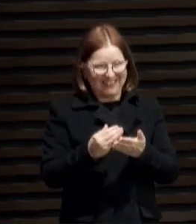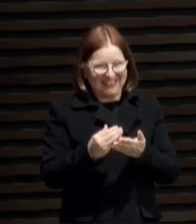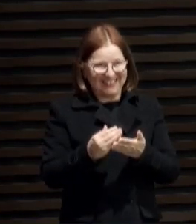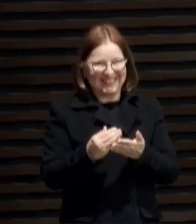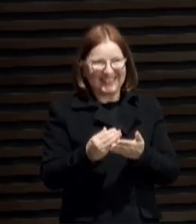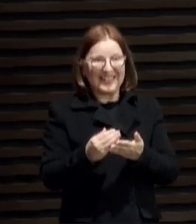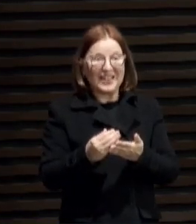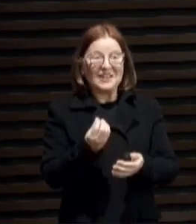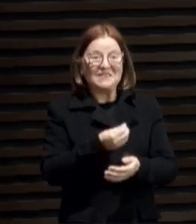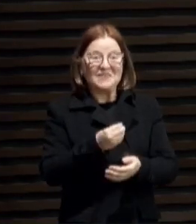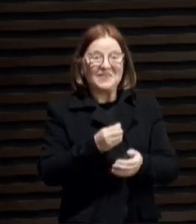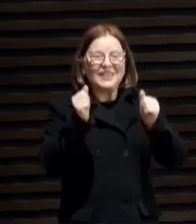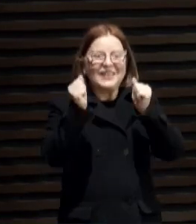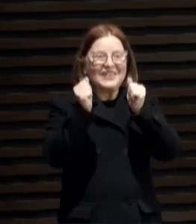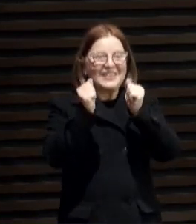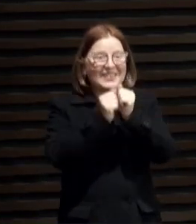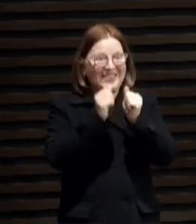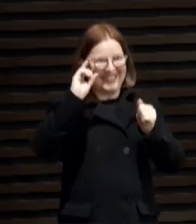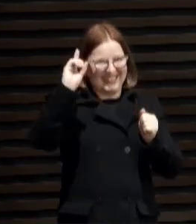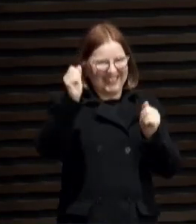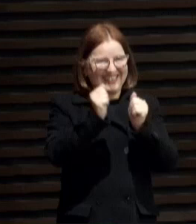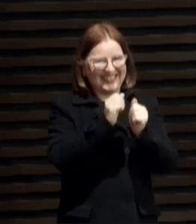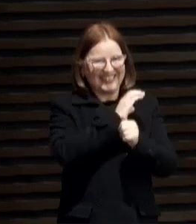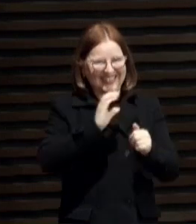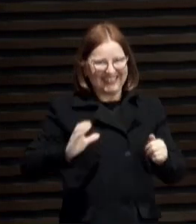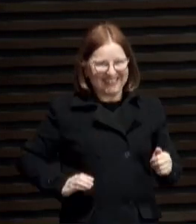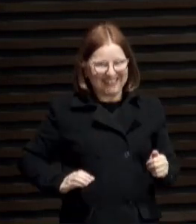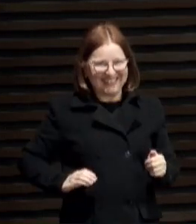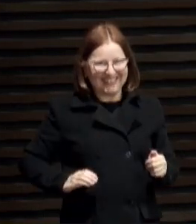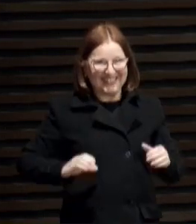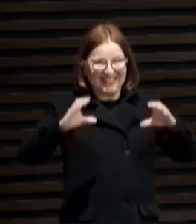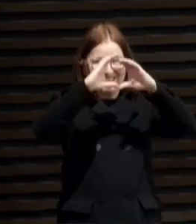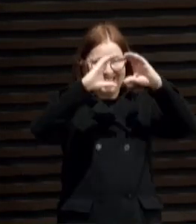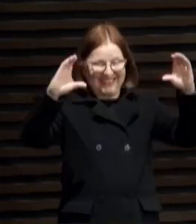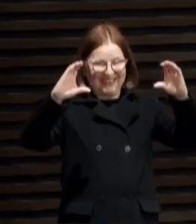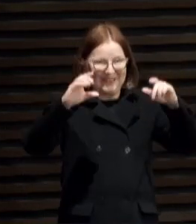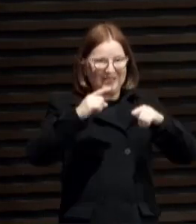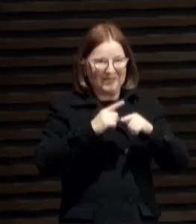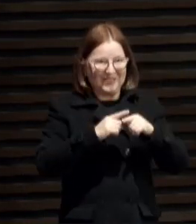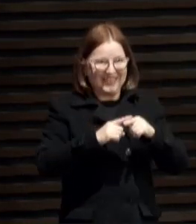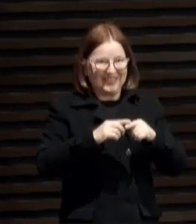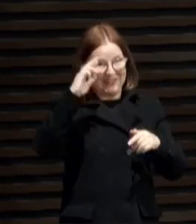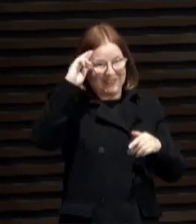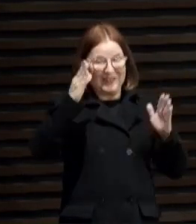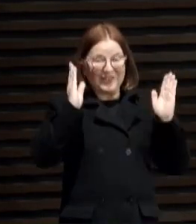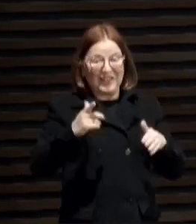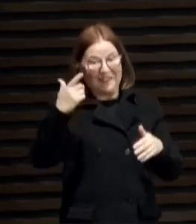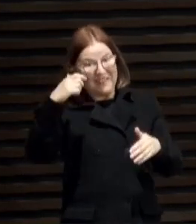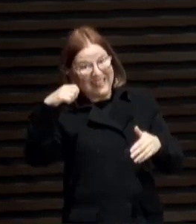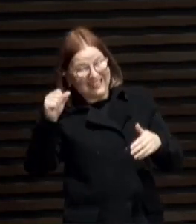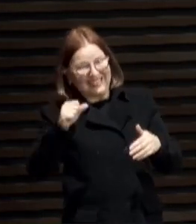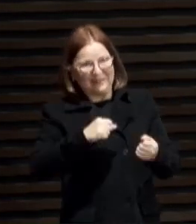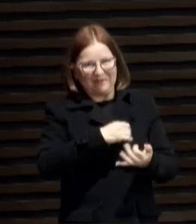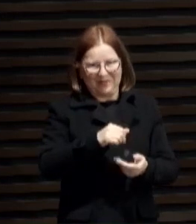com Deus, nós vamos estar com Cristo na eternidade, porque Ele já venceu o mundo, Ele